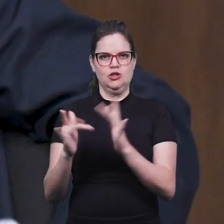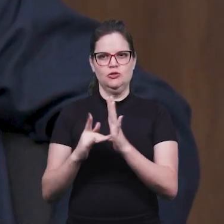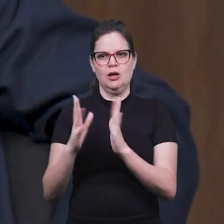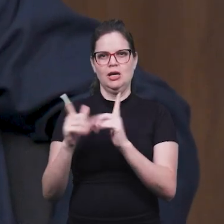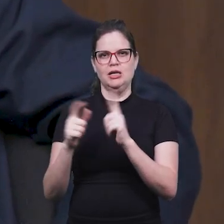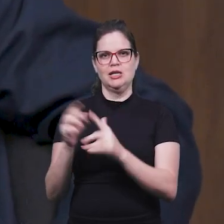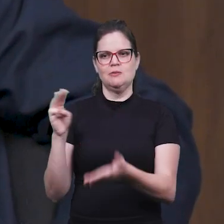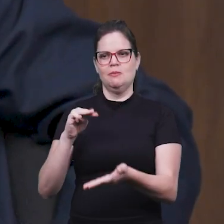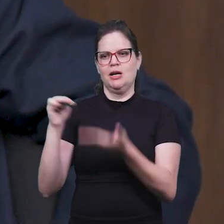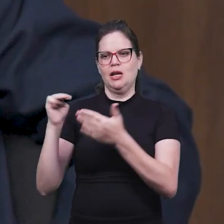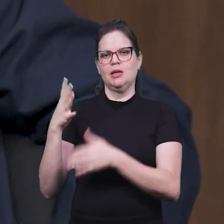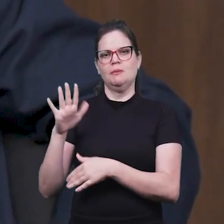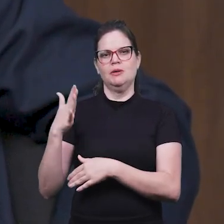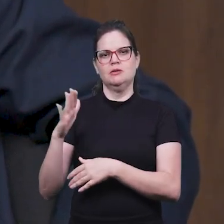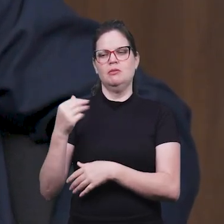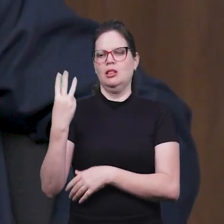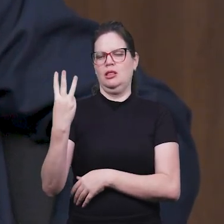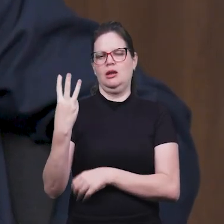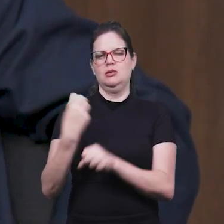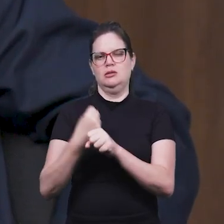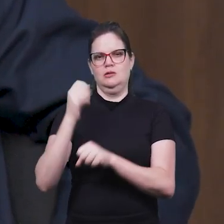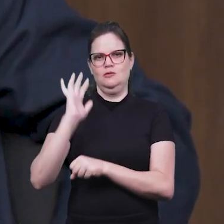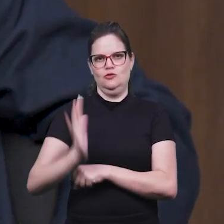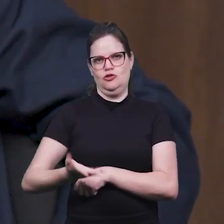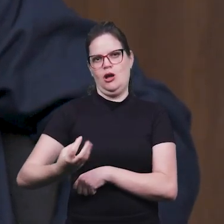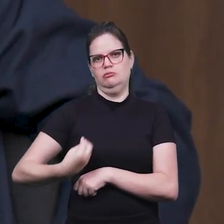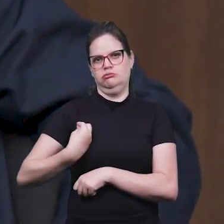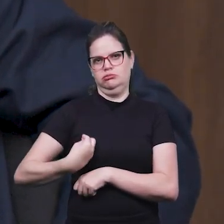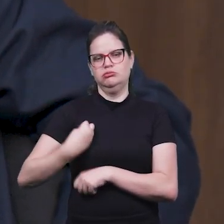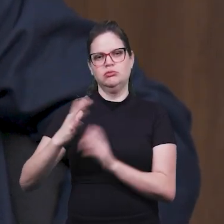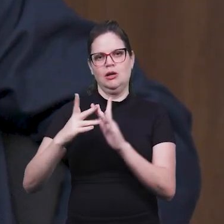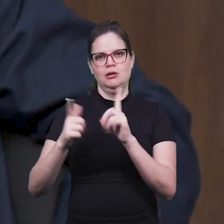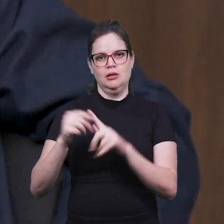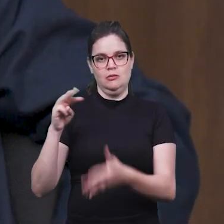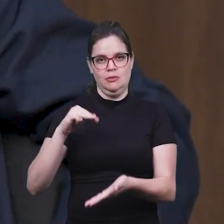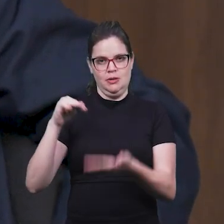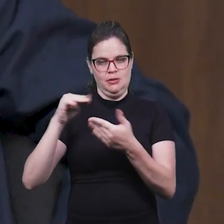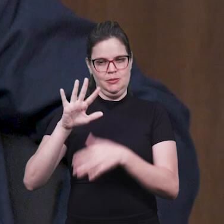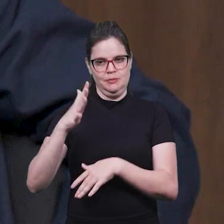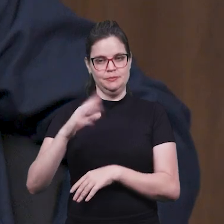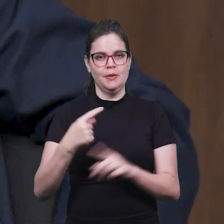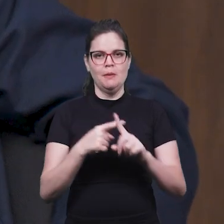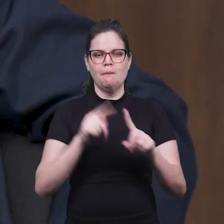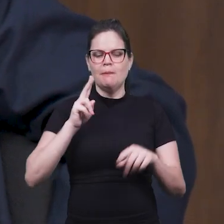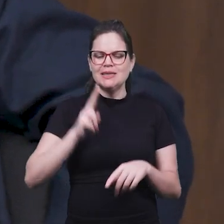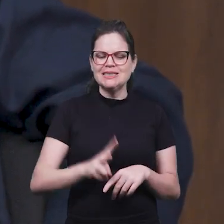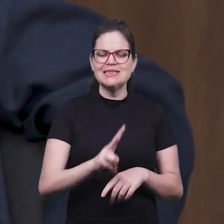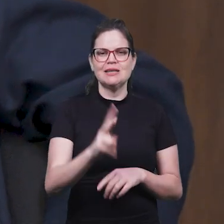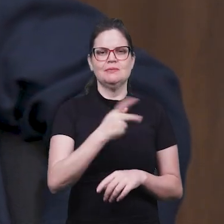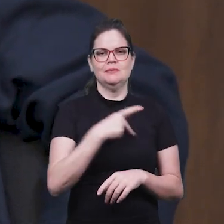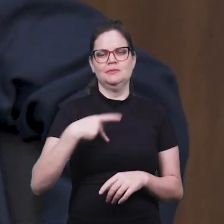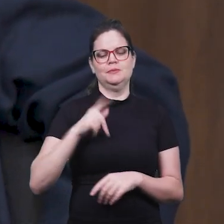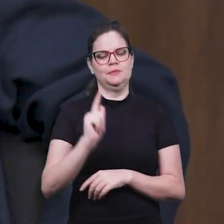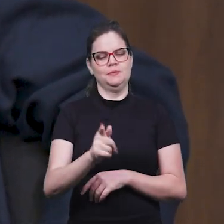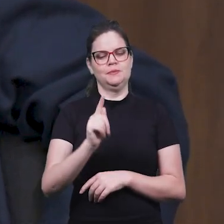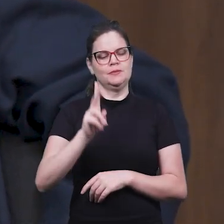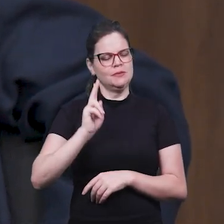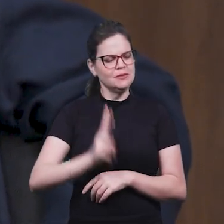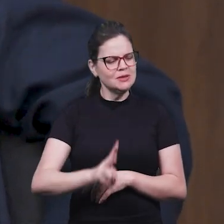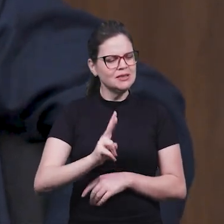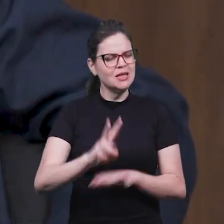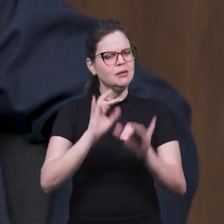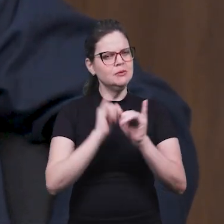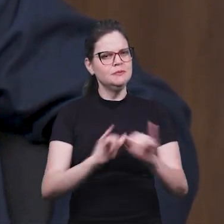já eram da igreja e tal. Mas uma das coisas que o pastor Gedeuti sempre dizia lá no início, né? Muito no começo